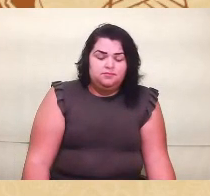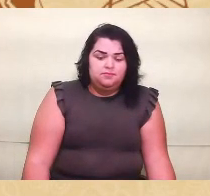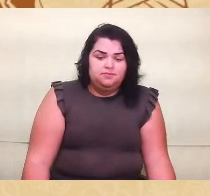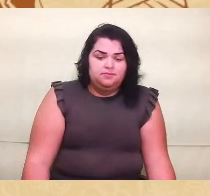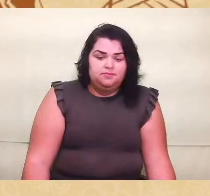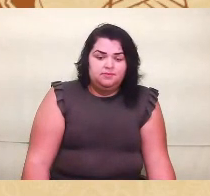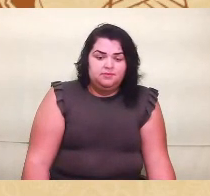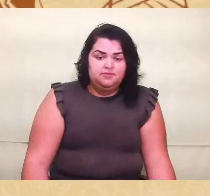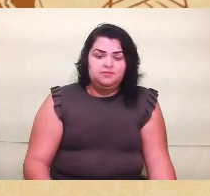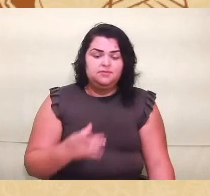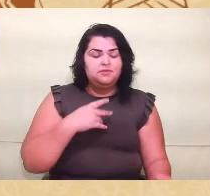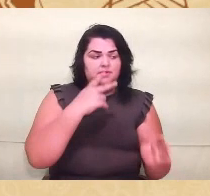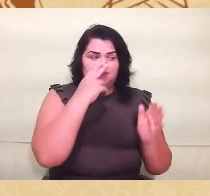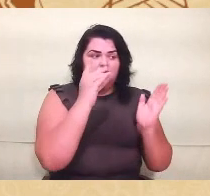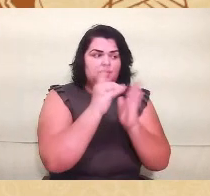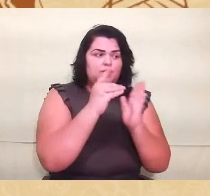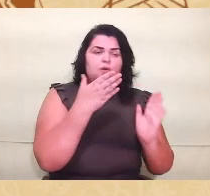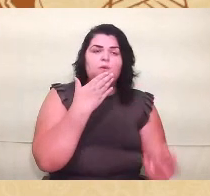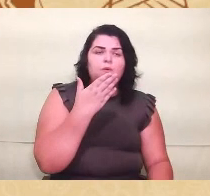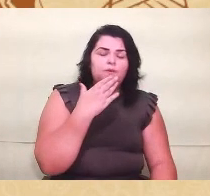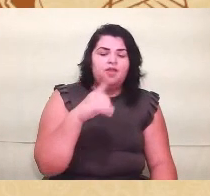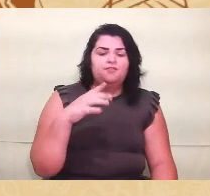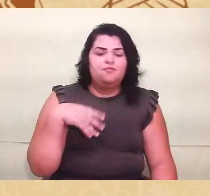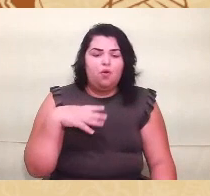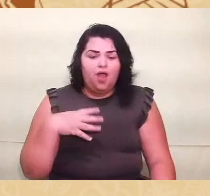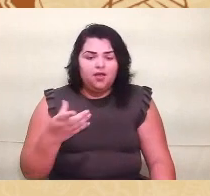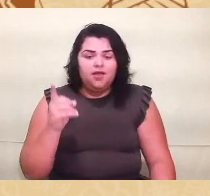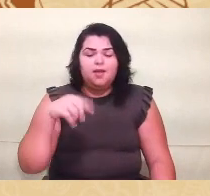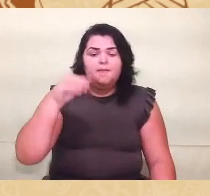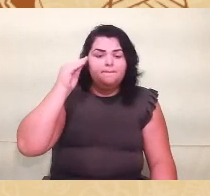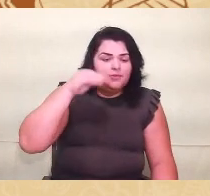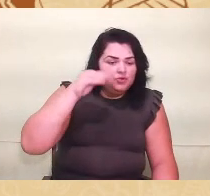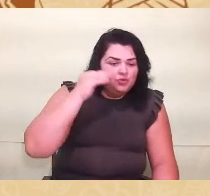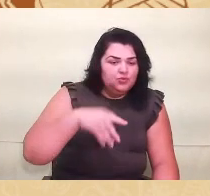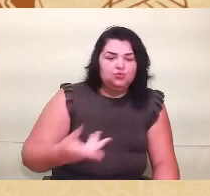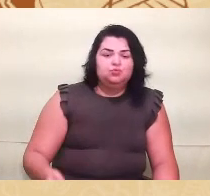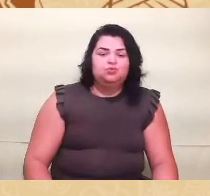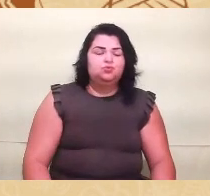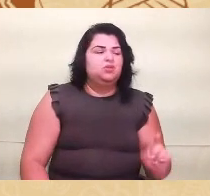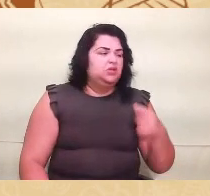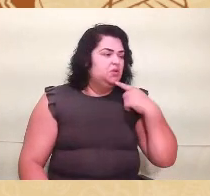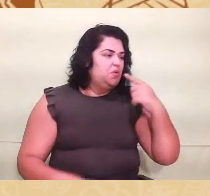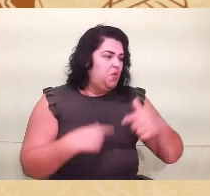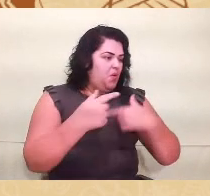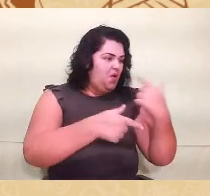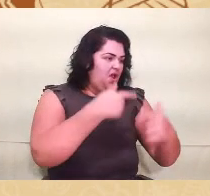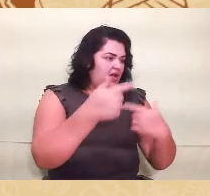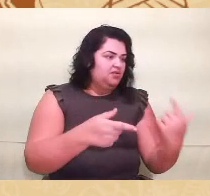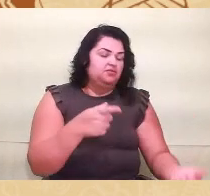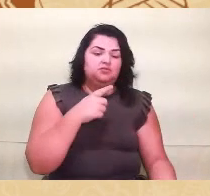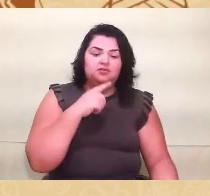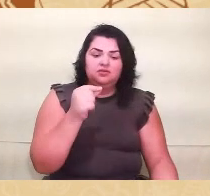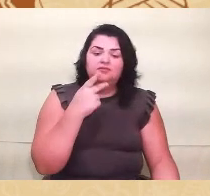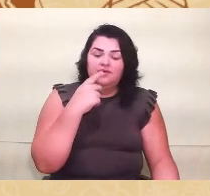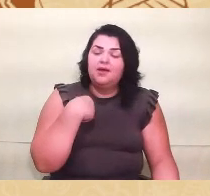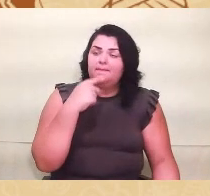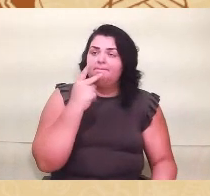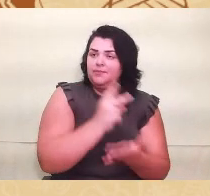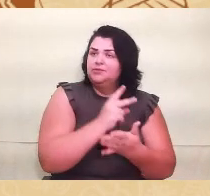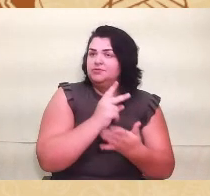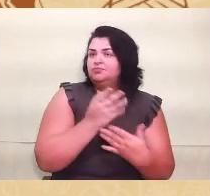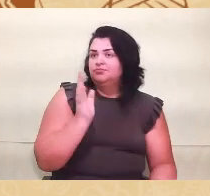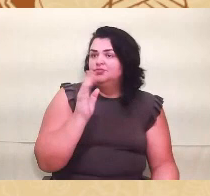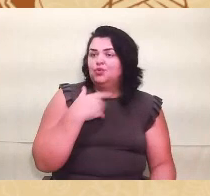é folgado, ele é preguiçoso, é indolente. Quando me falam isso, eu falo, sou sim, e vou continuar